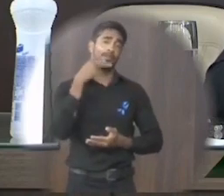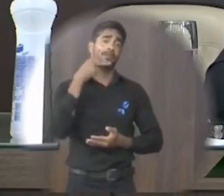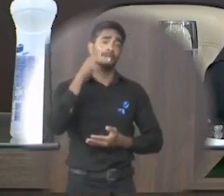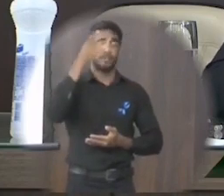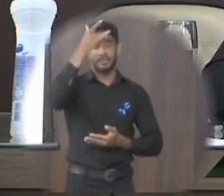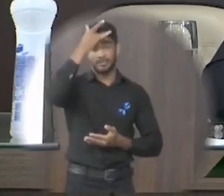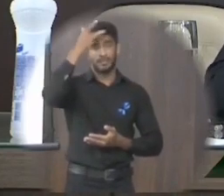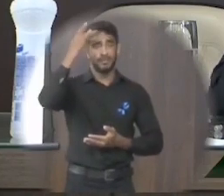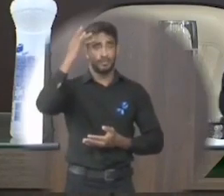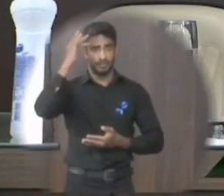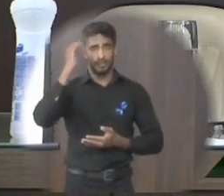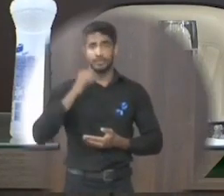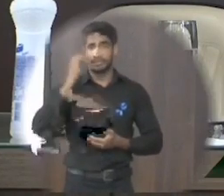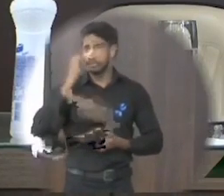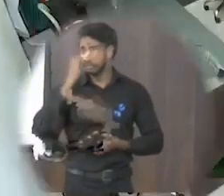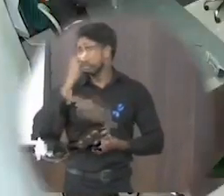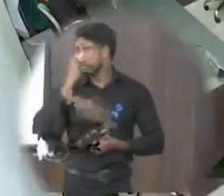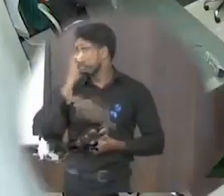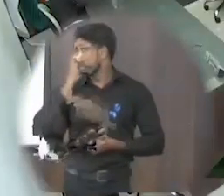moção.